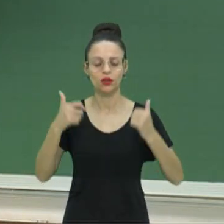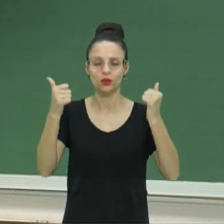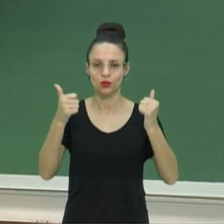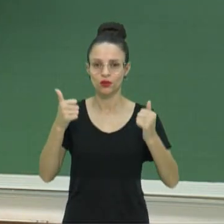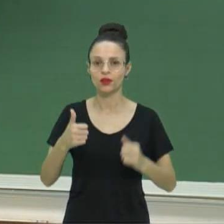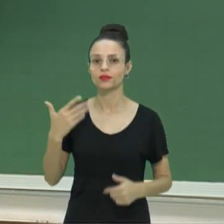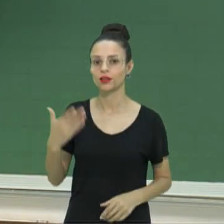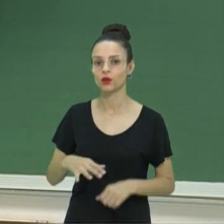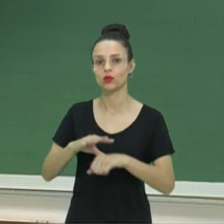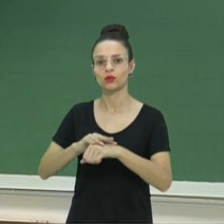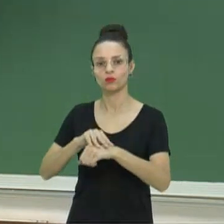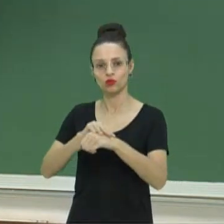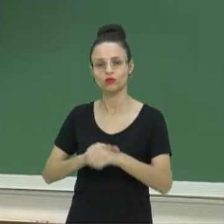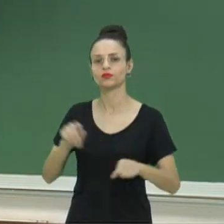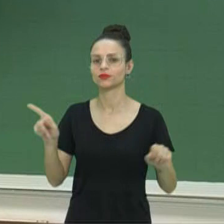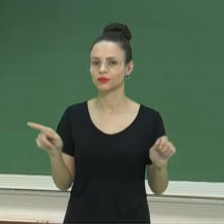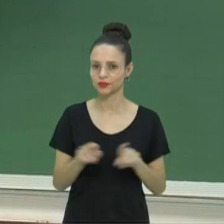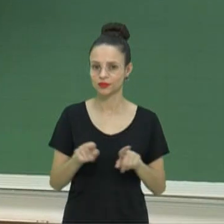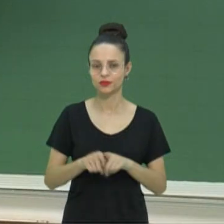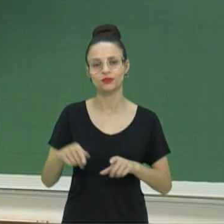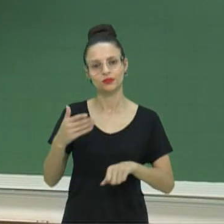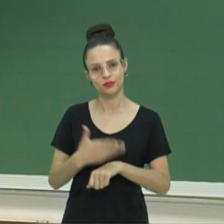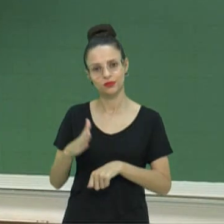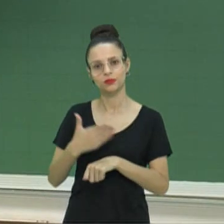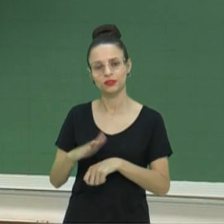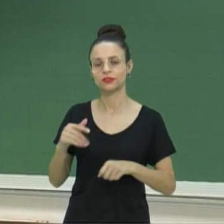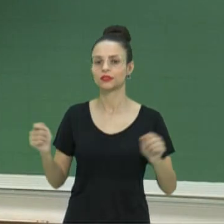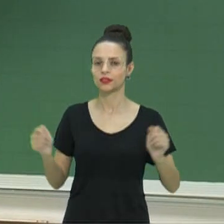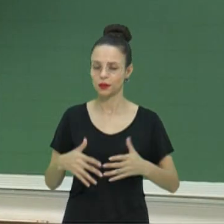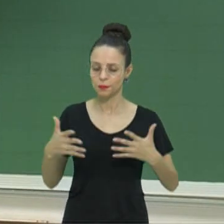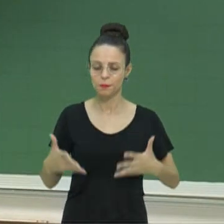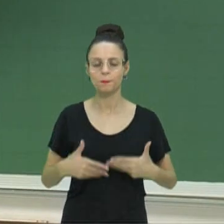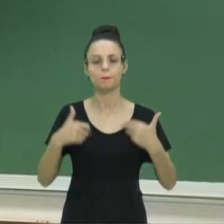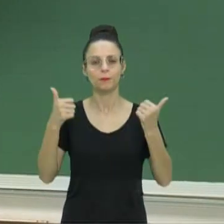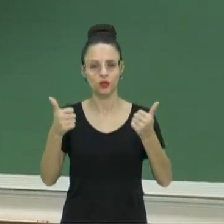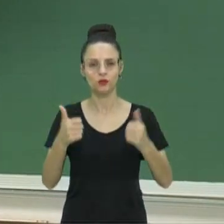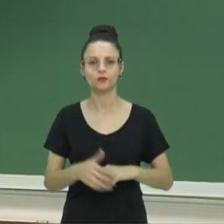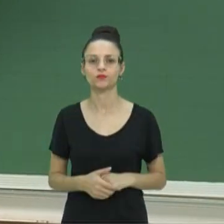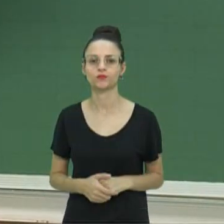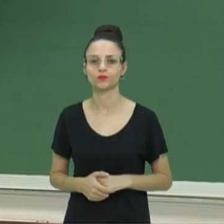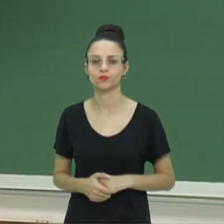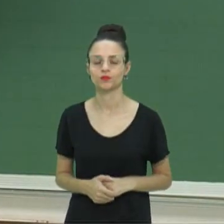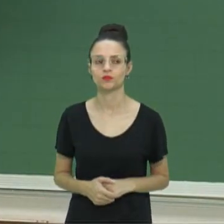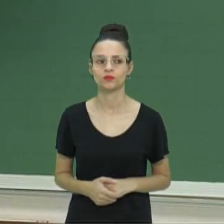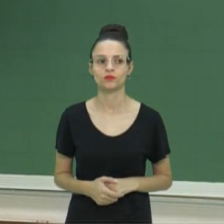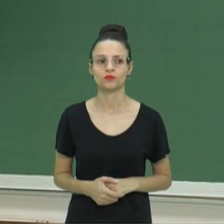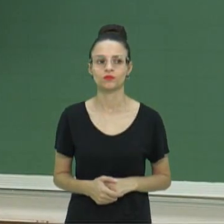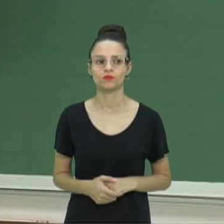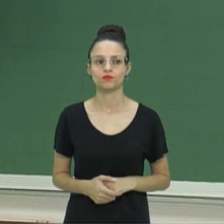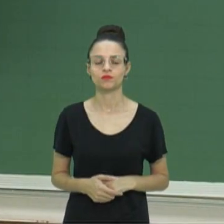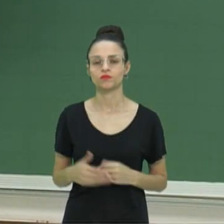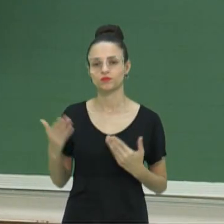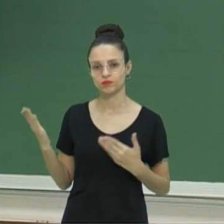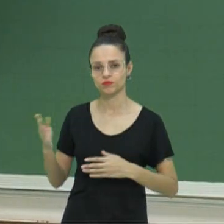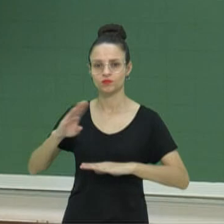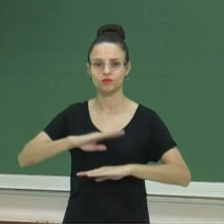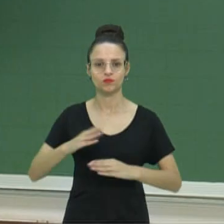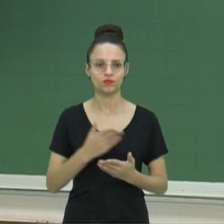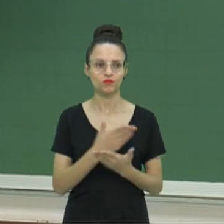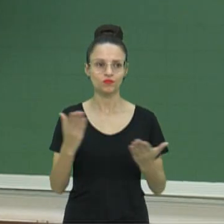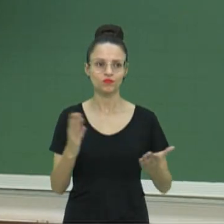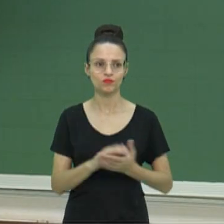Sendo músculo, é treinável, sendo treinável, pode ser melhorado e muito. Então fica essa situação aqui para